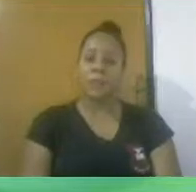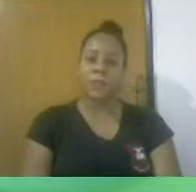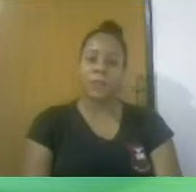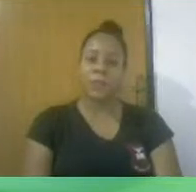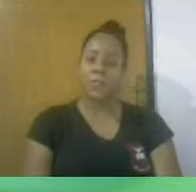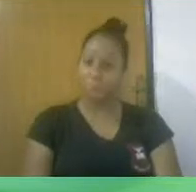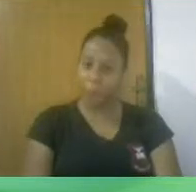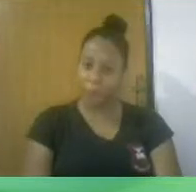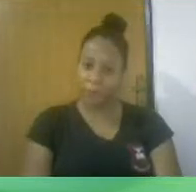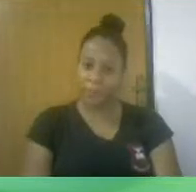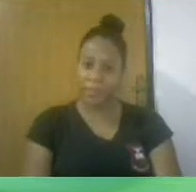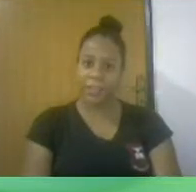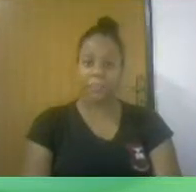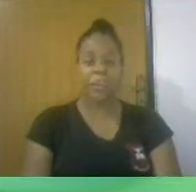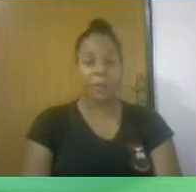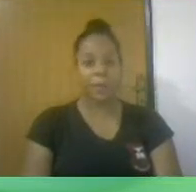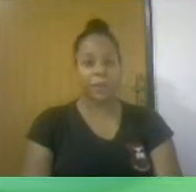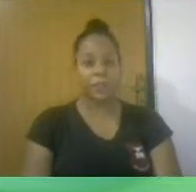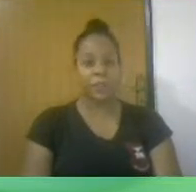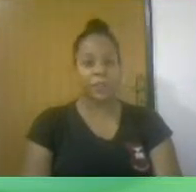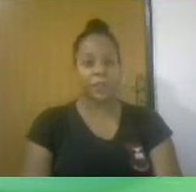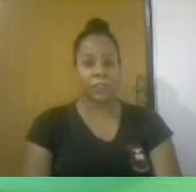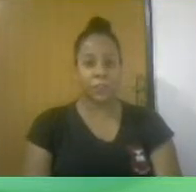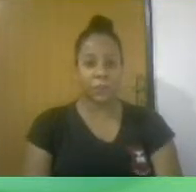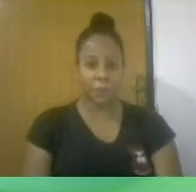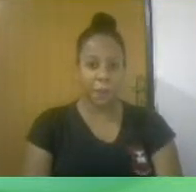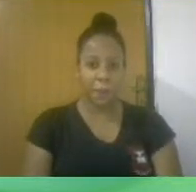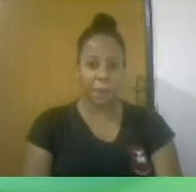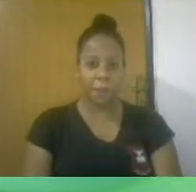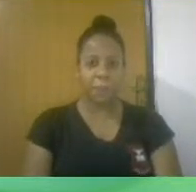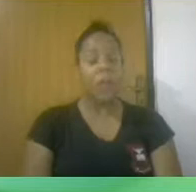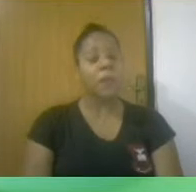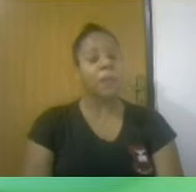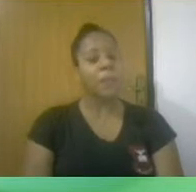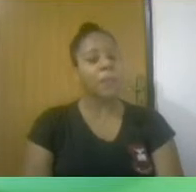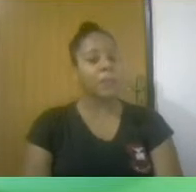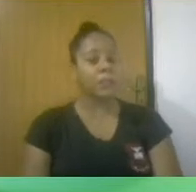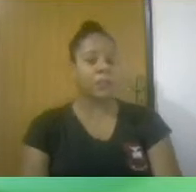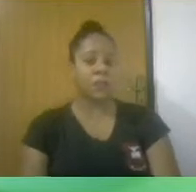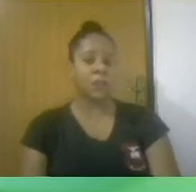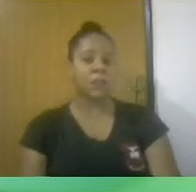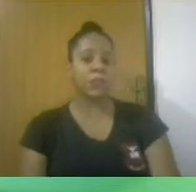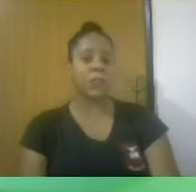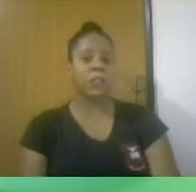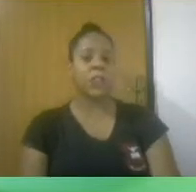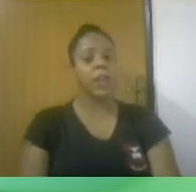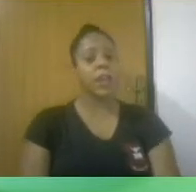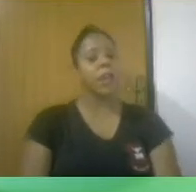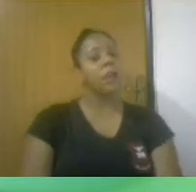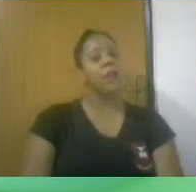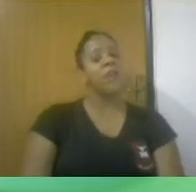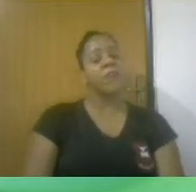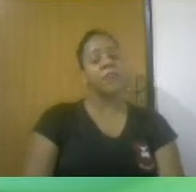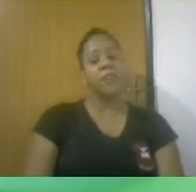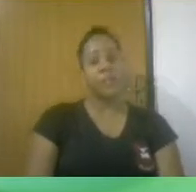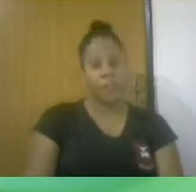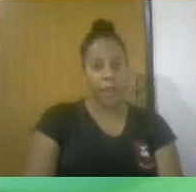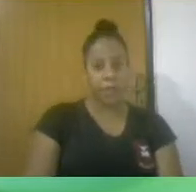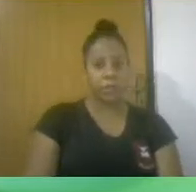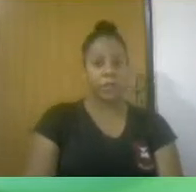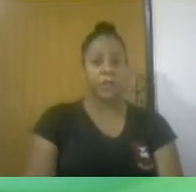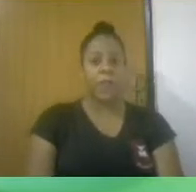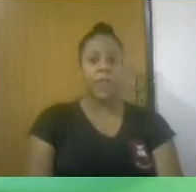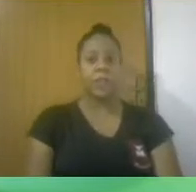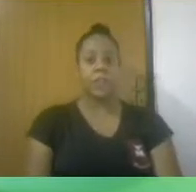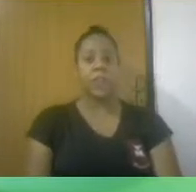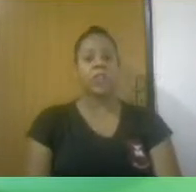Olá, meus amores, tudo bem com vocês? Espero que vocês estejam super bem. O tema da nossa aula de hoje é governadores